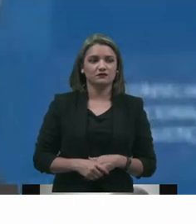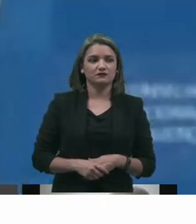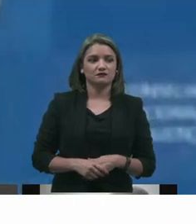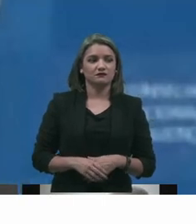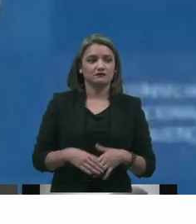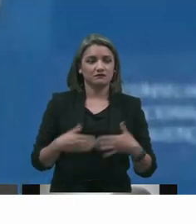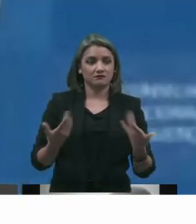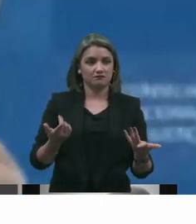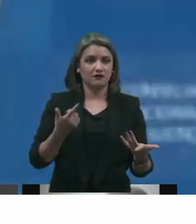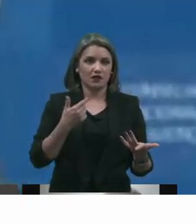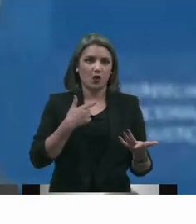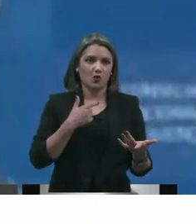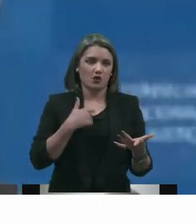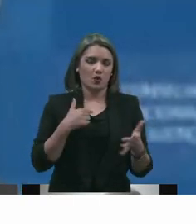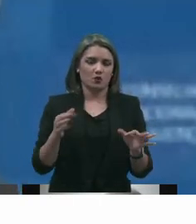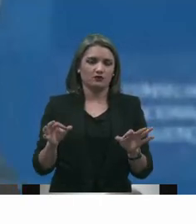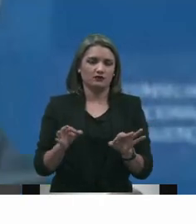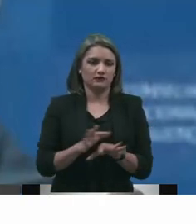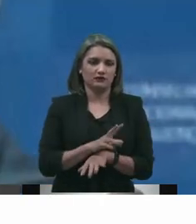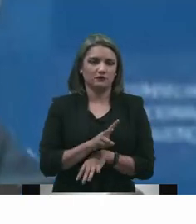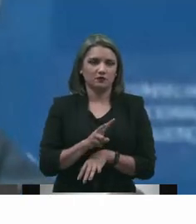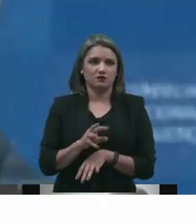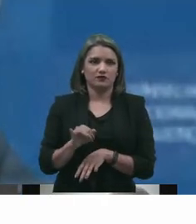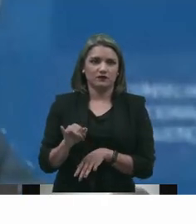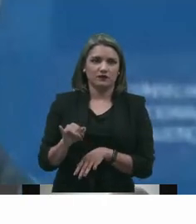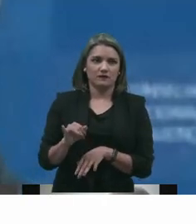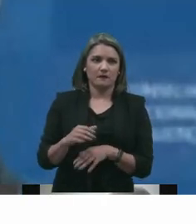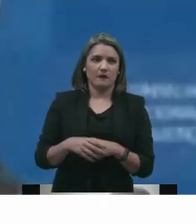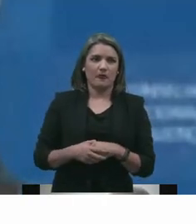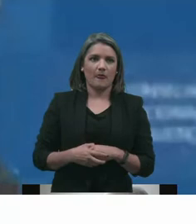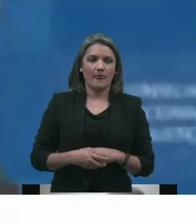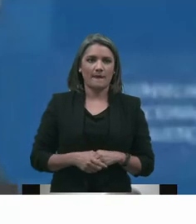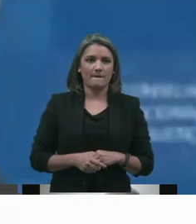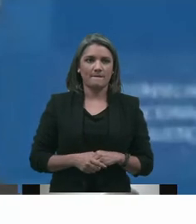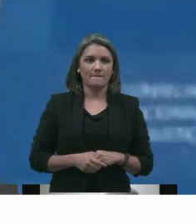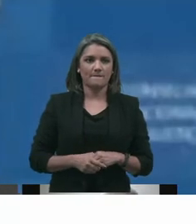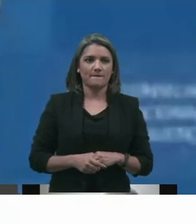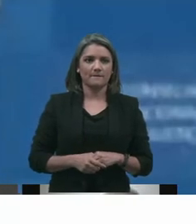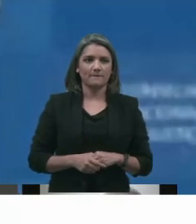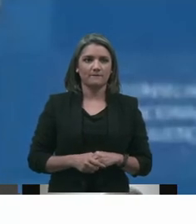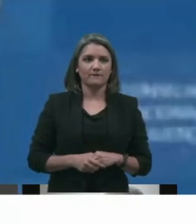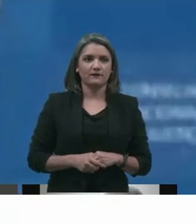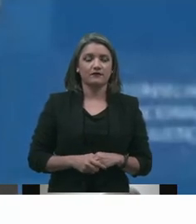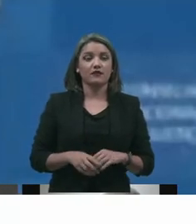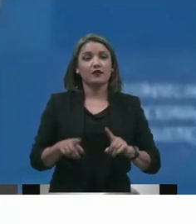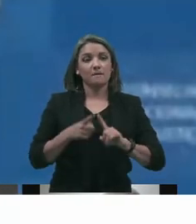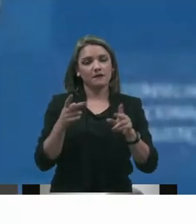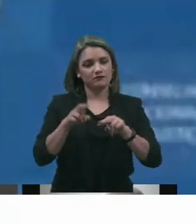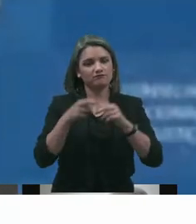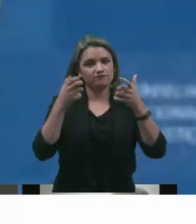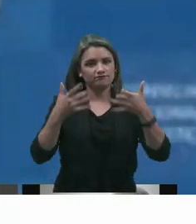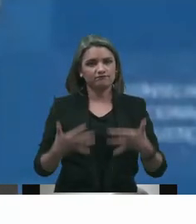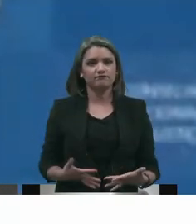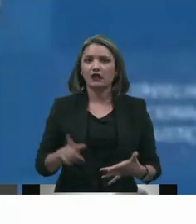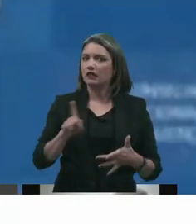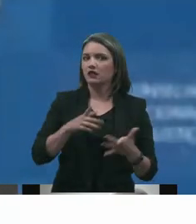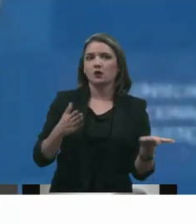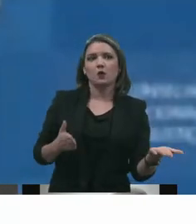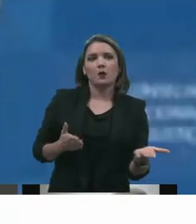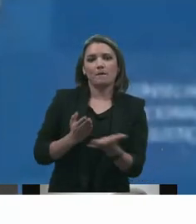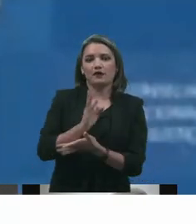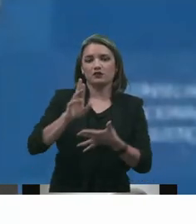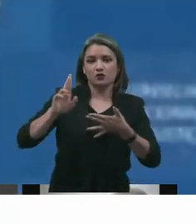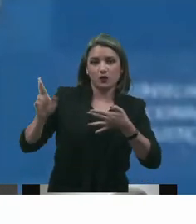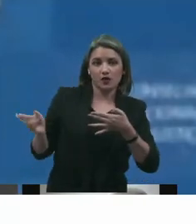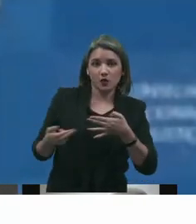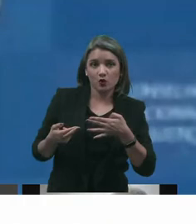concluir, para não se estender por mais. No entanto, ante o exposto, presidente, nego provimento ao recurso e